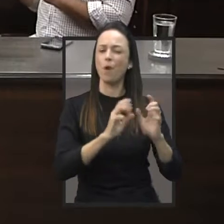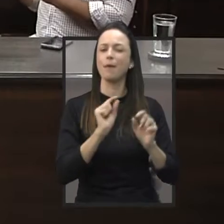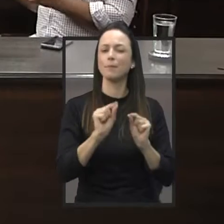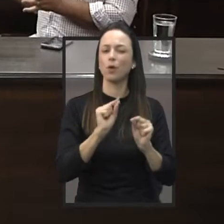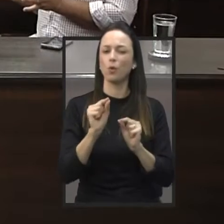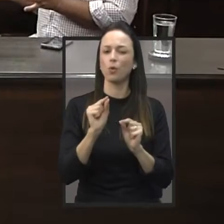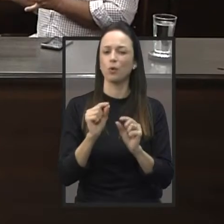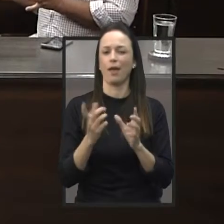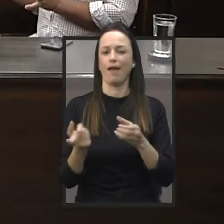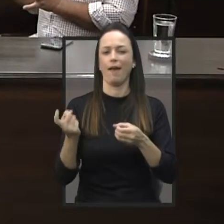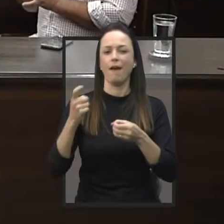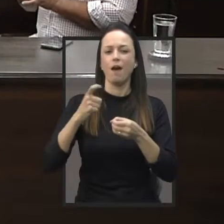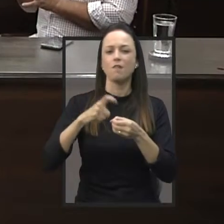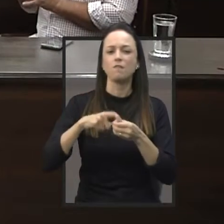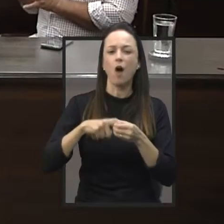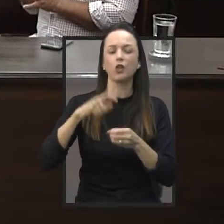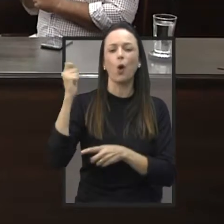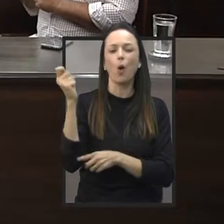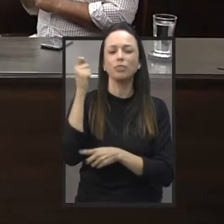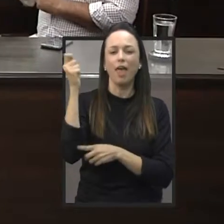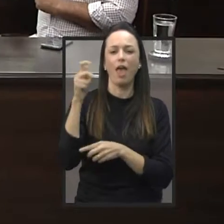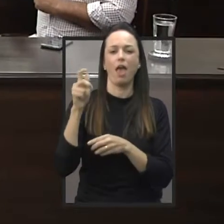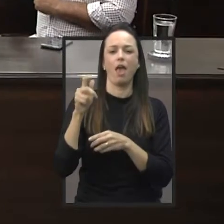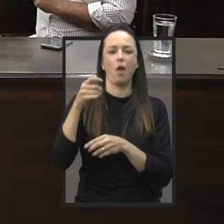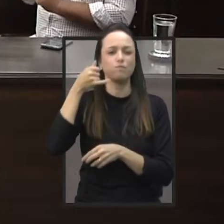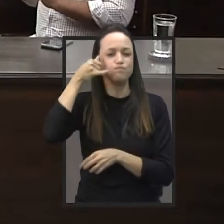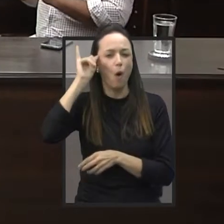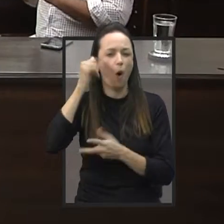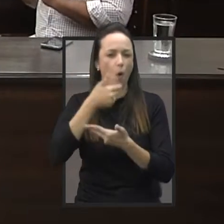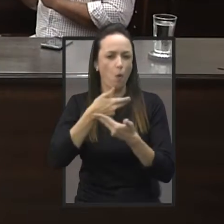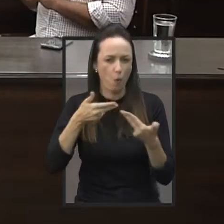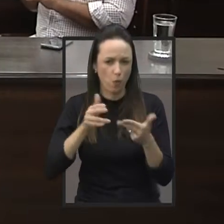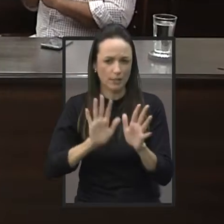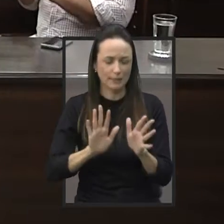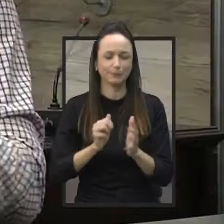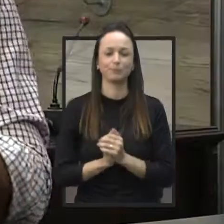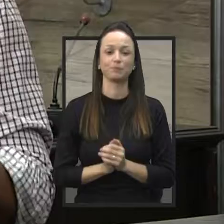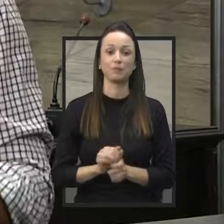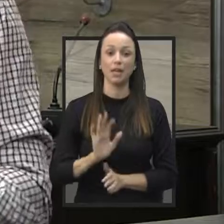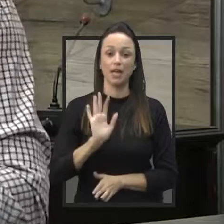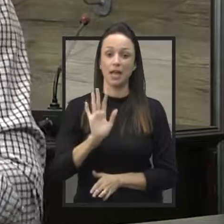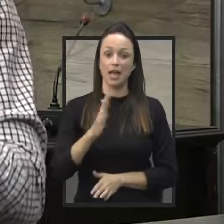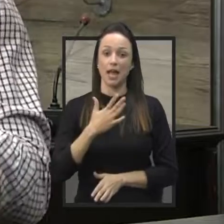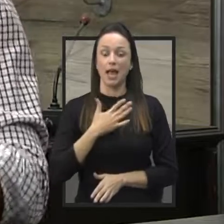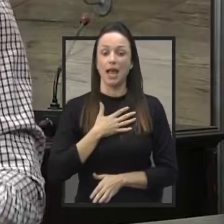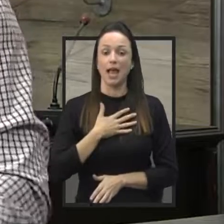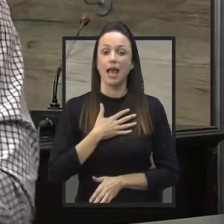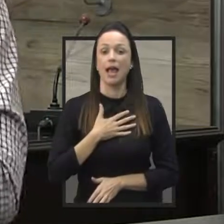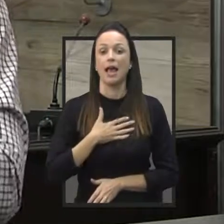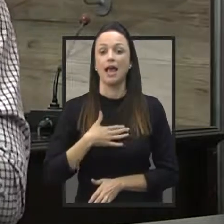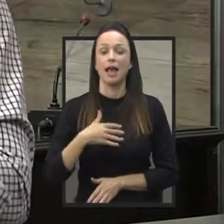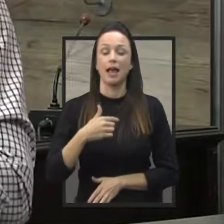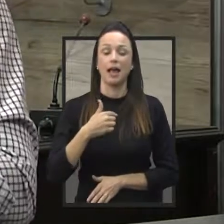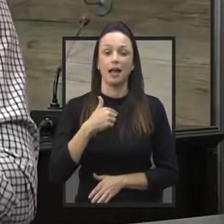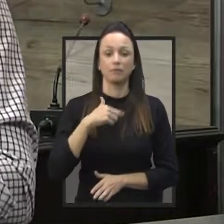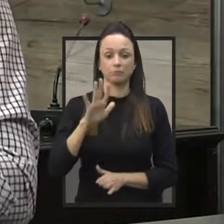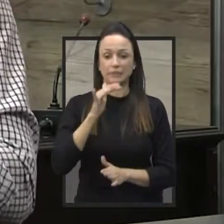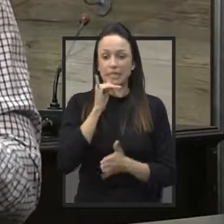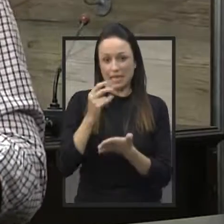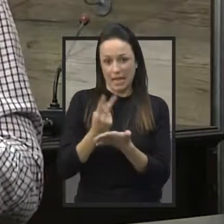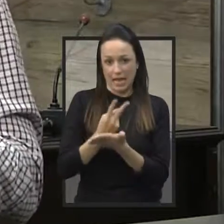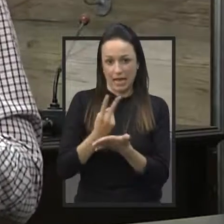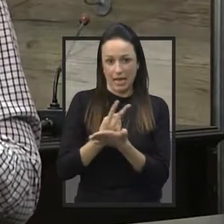possível volta dos rodeios. Isso. Percebe bem, no meu entender, talvez se eu estiver errado, alguém pode me corrigir, você mesmo,